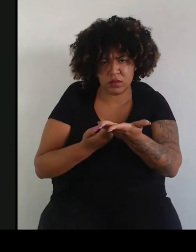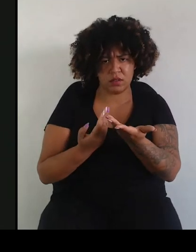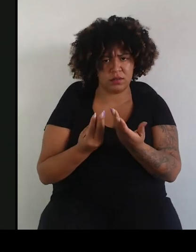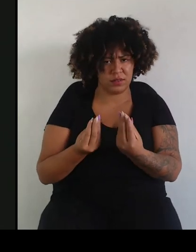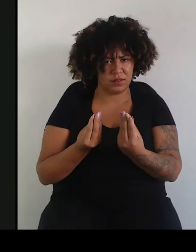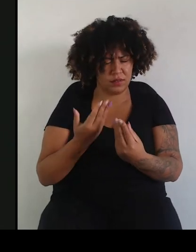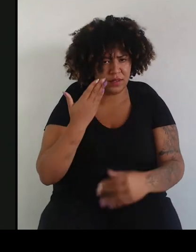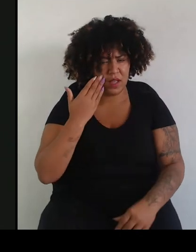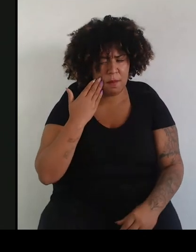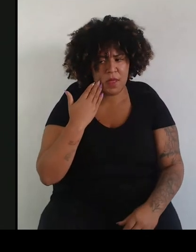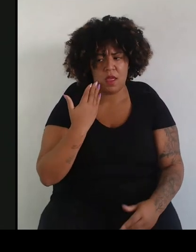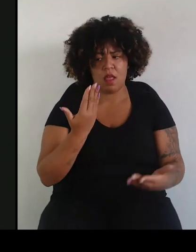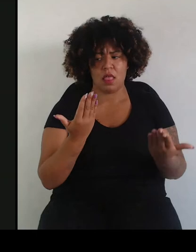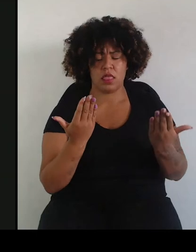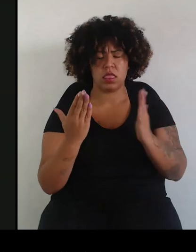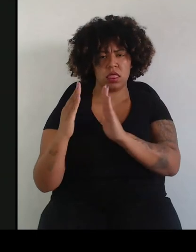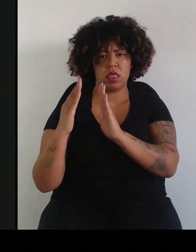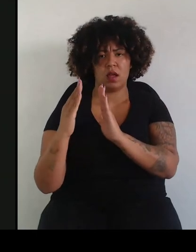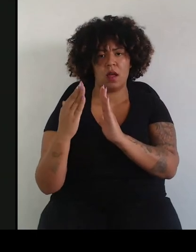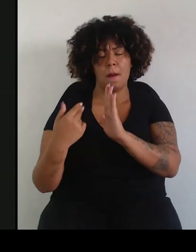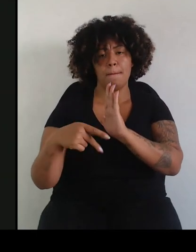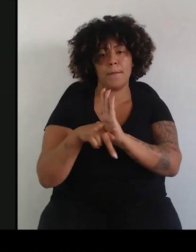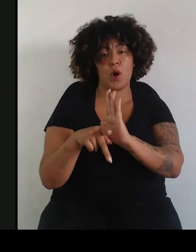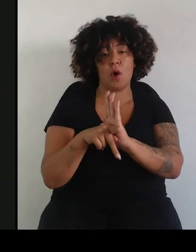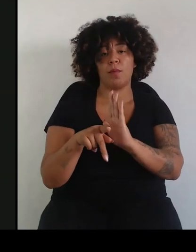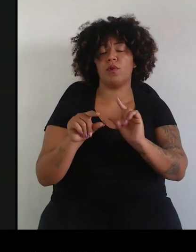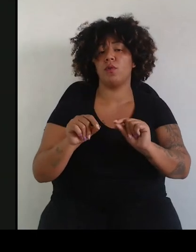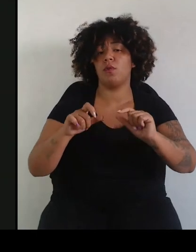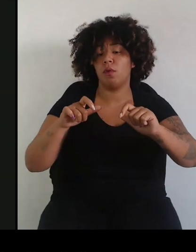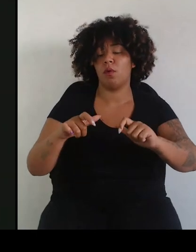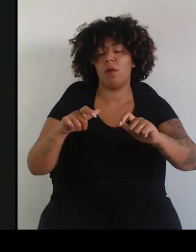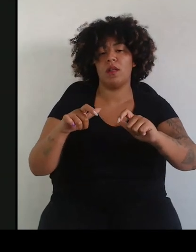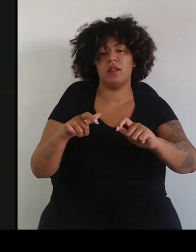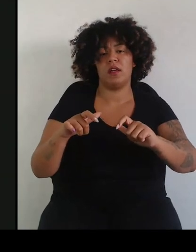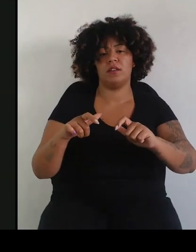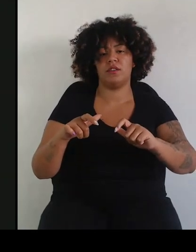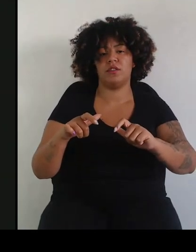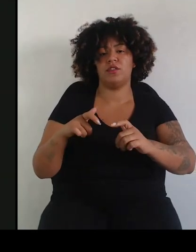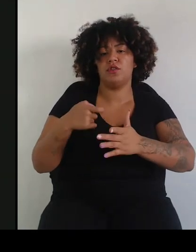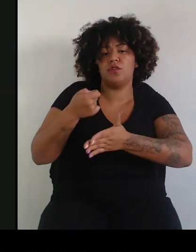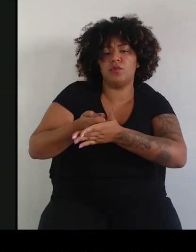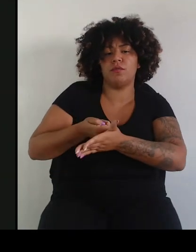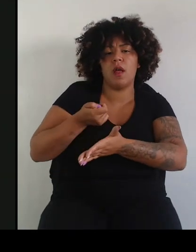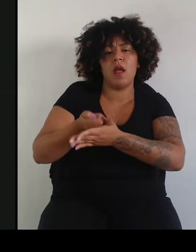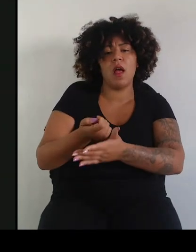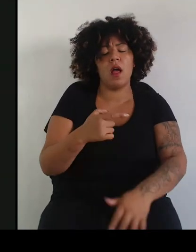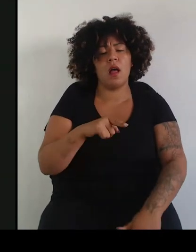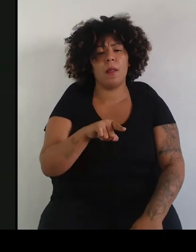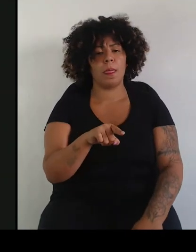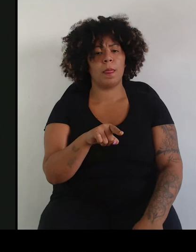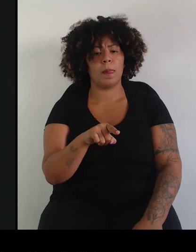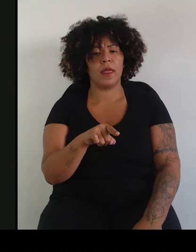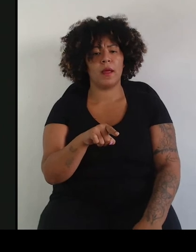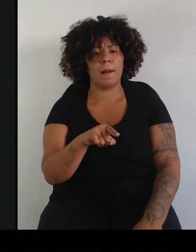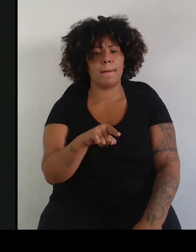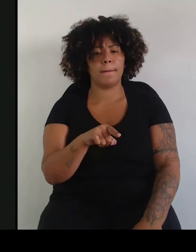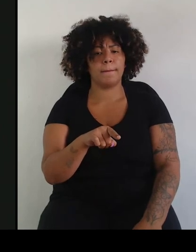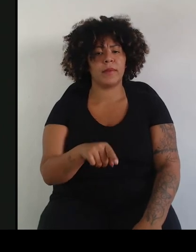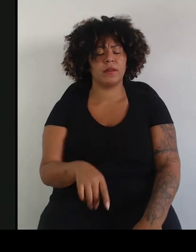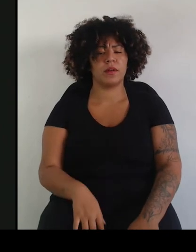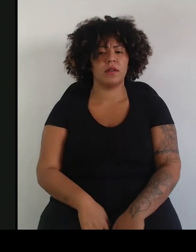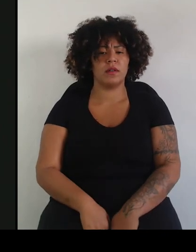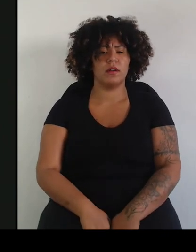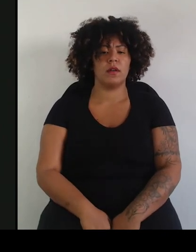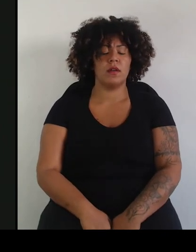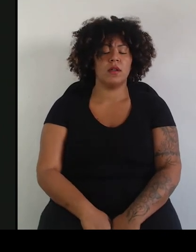a ditadura agora no campo da fenomenologia da percepção é o